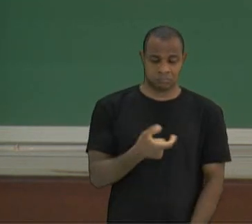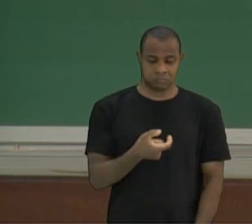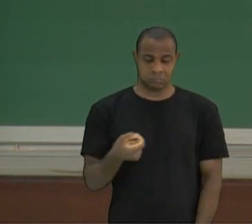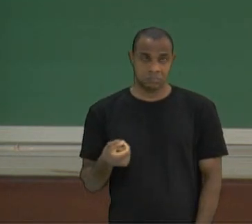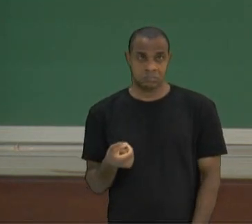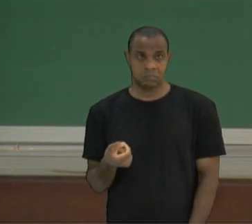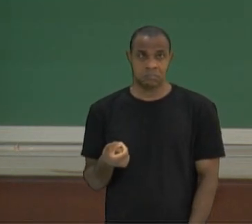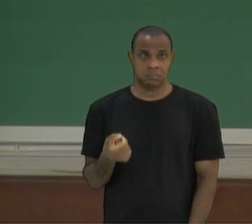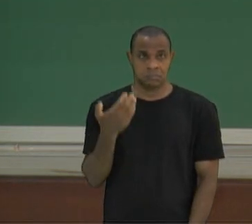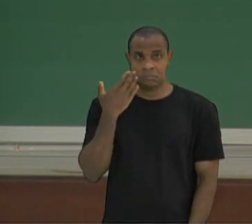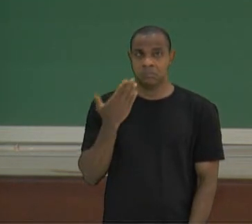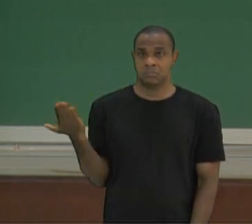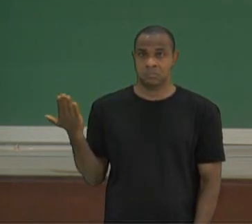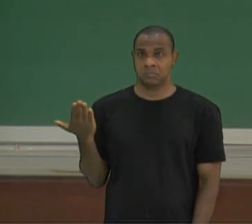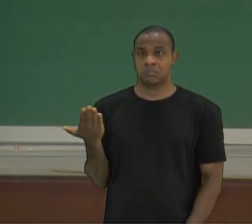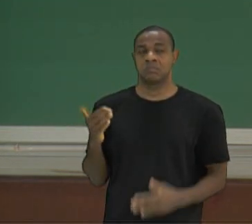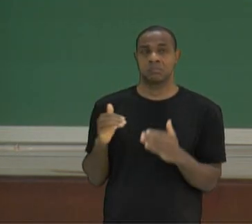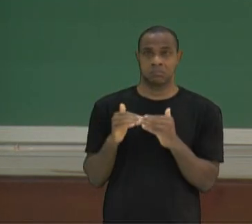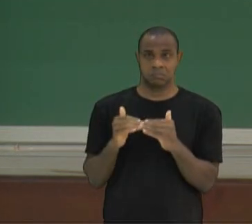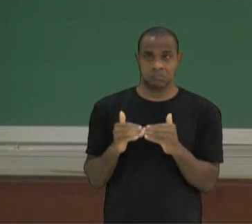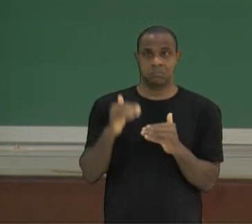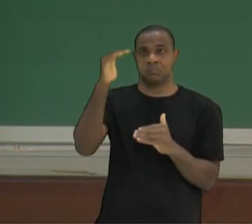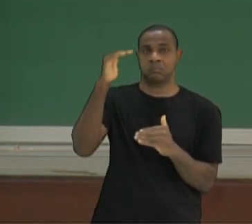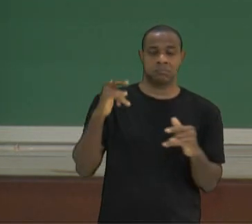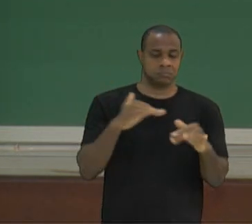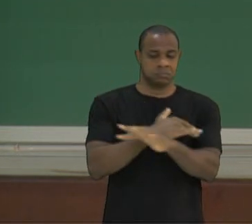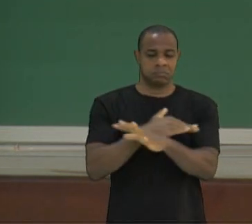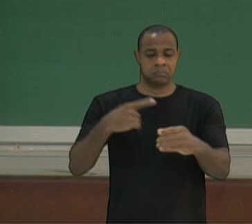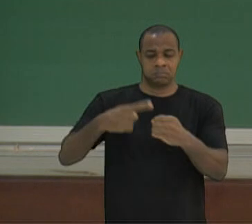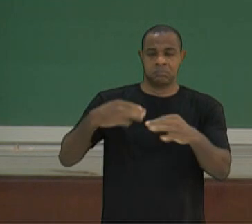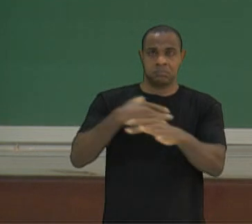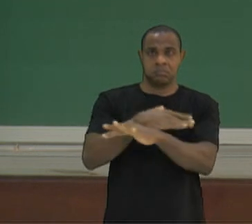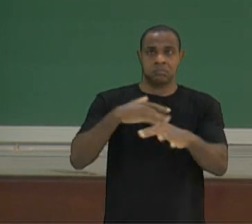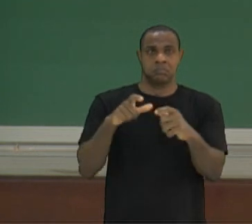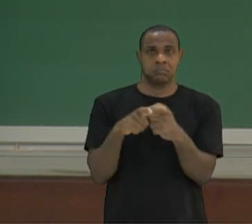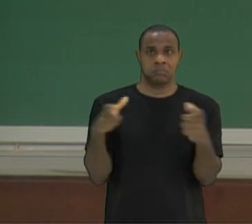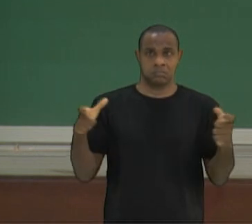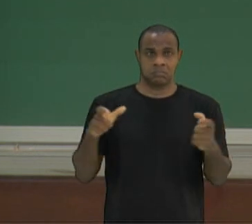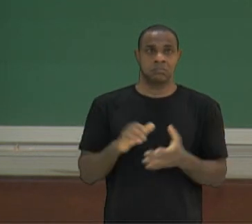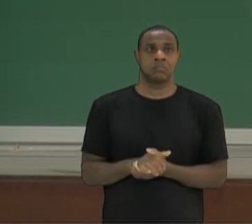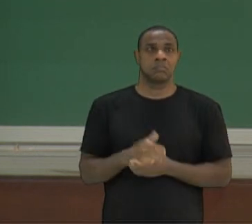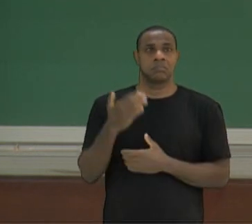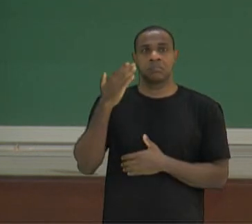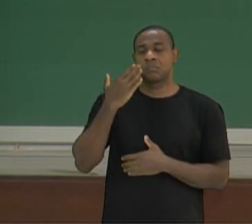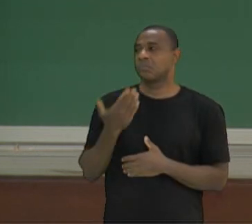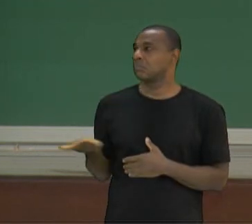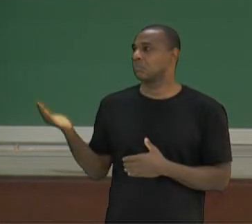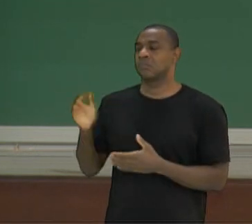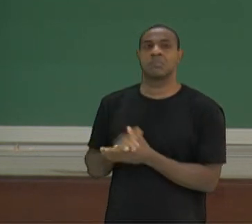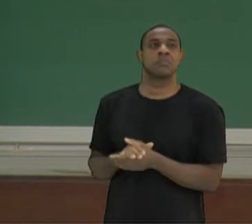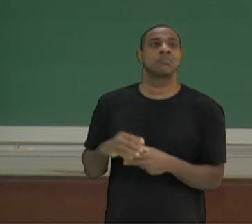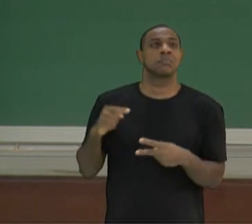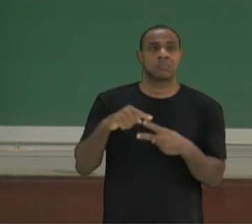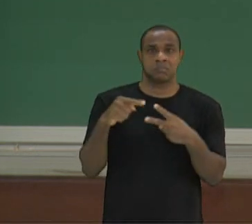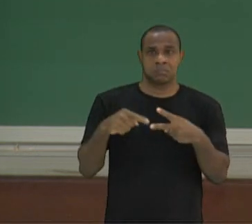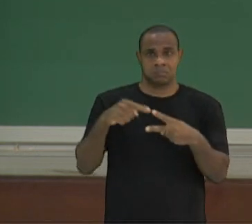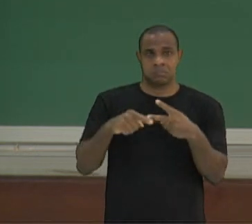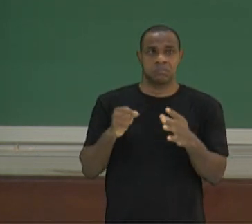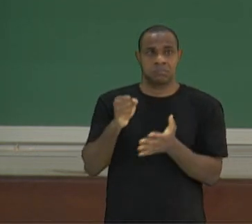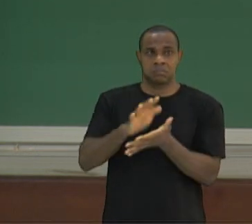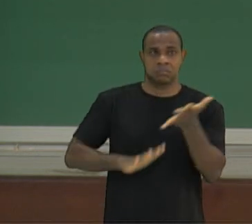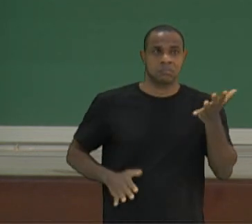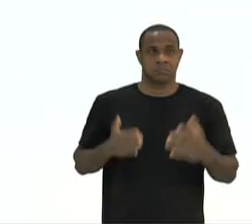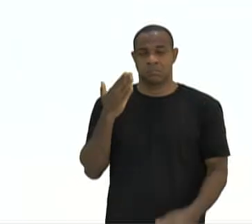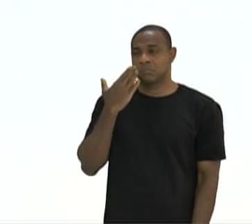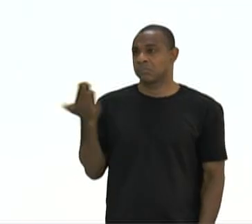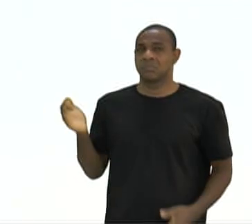ainda maior do que esse número ali, a urbanização, a taxa, o grau de urbanização, certo? Duas atividadezinhas ali para vocês pensarem